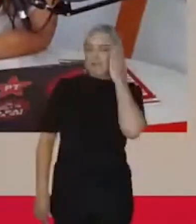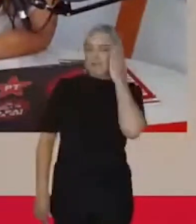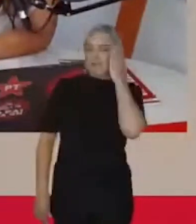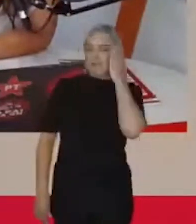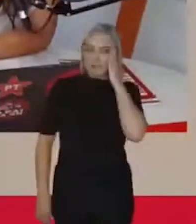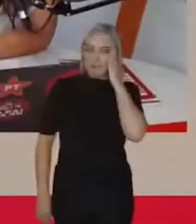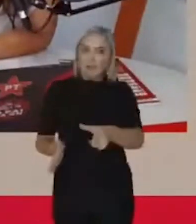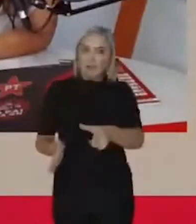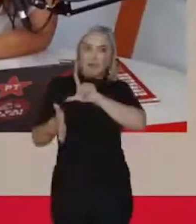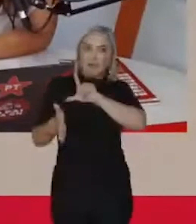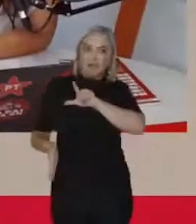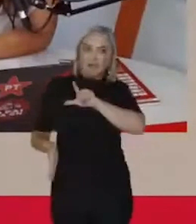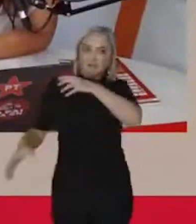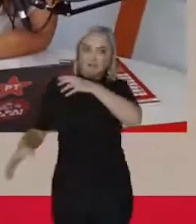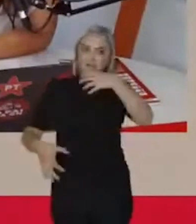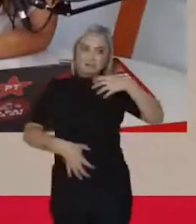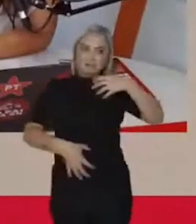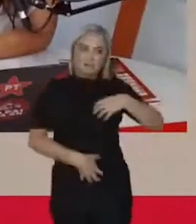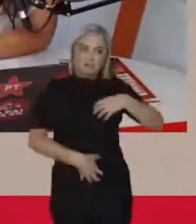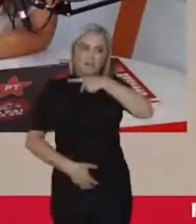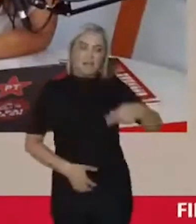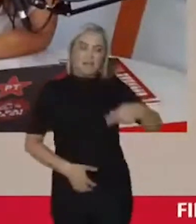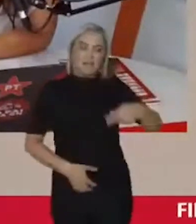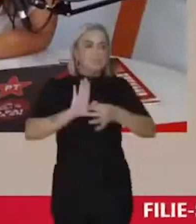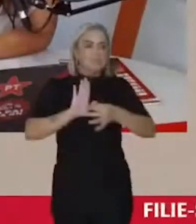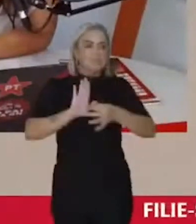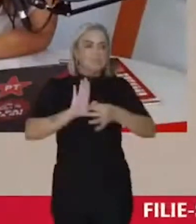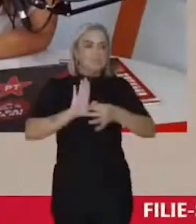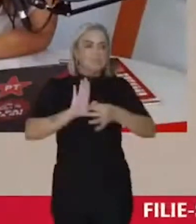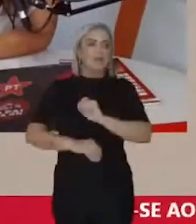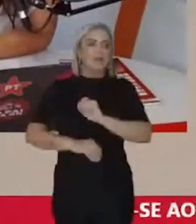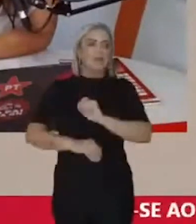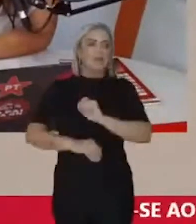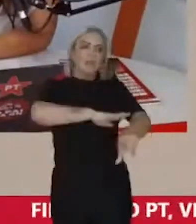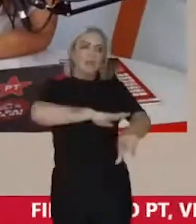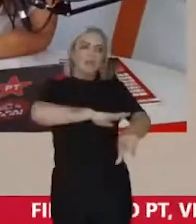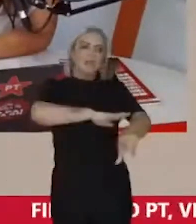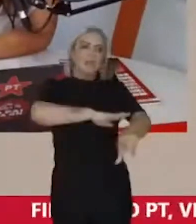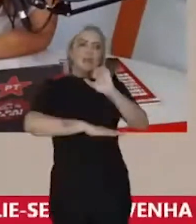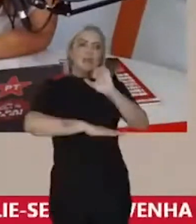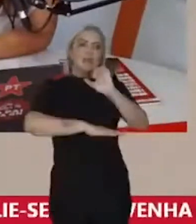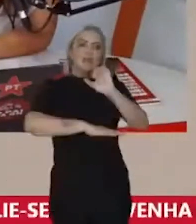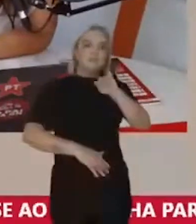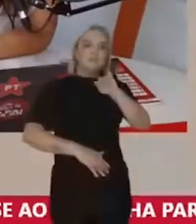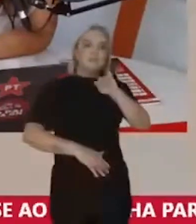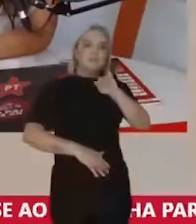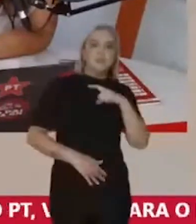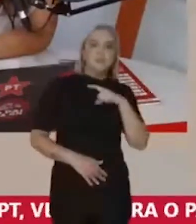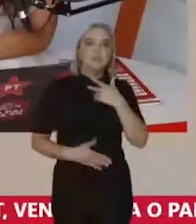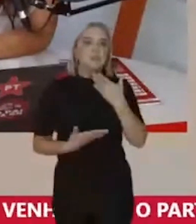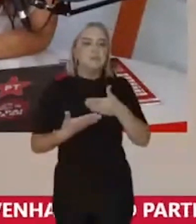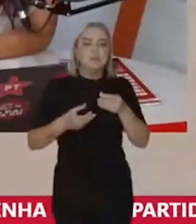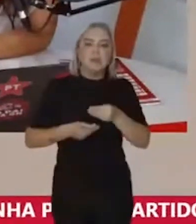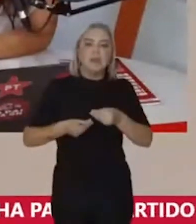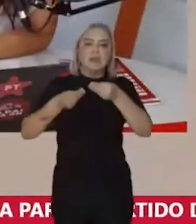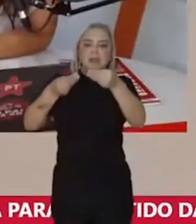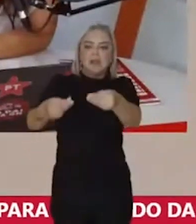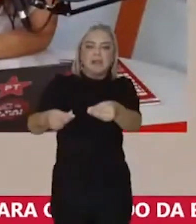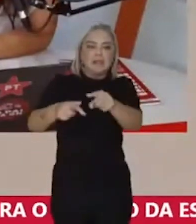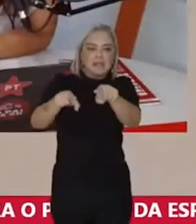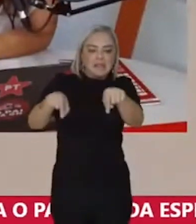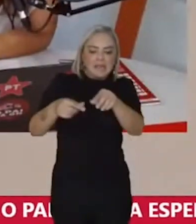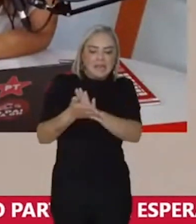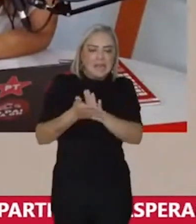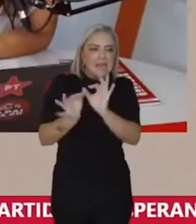ele, antes de tomar posse, ele criticava o IBAMA, criticava o ICMBio, dizia que não ia conceder nem mais 1 centímetro